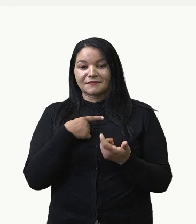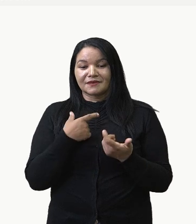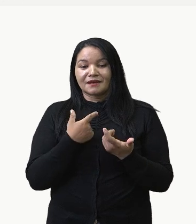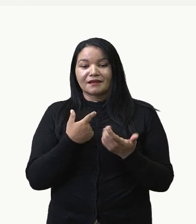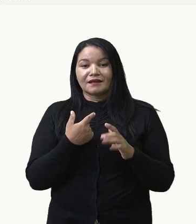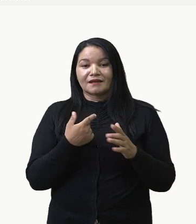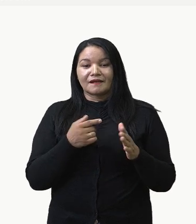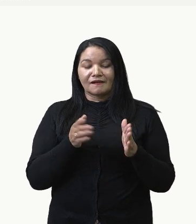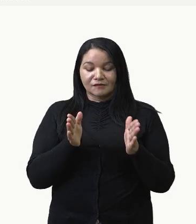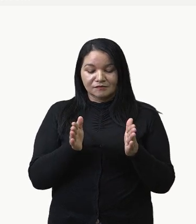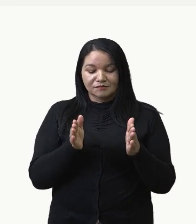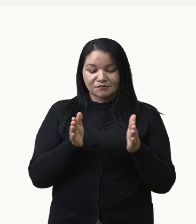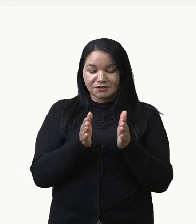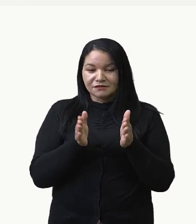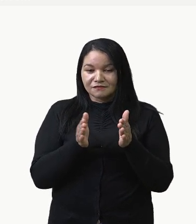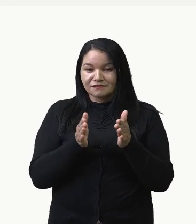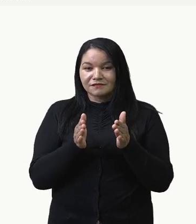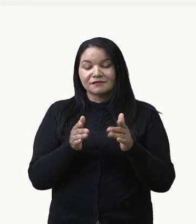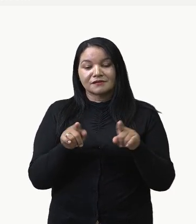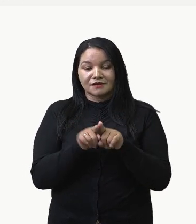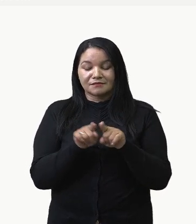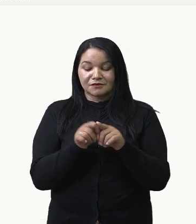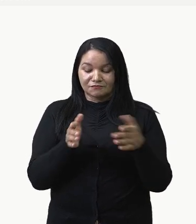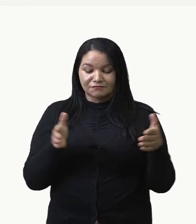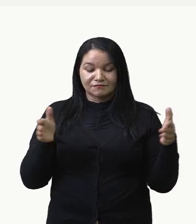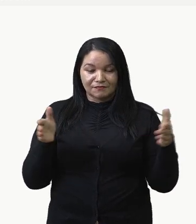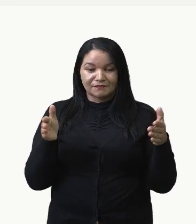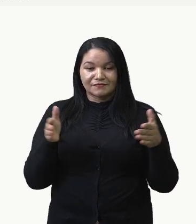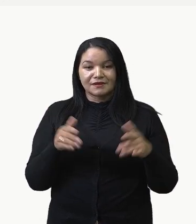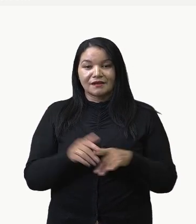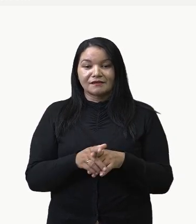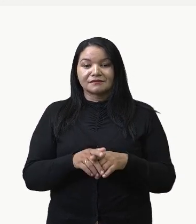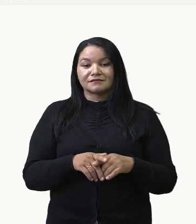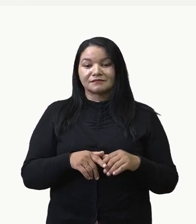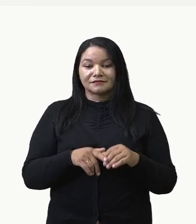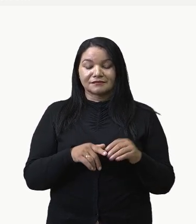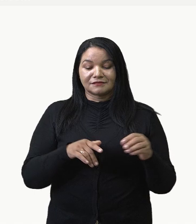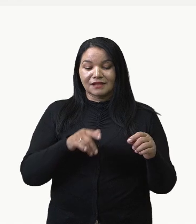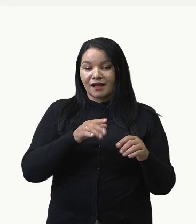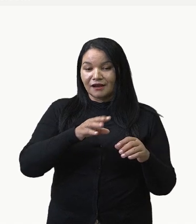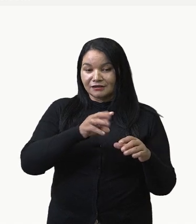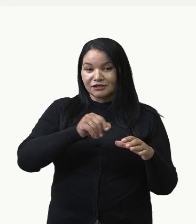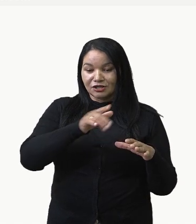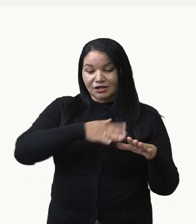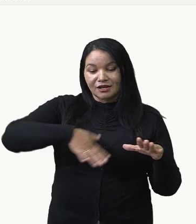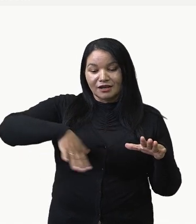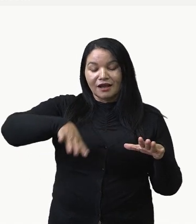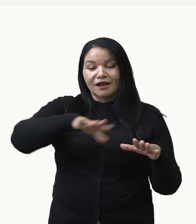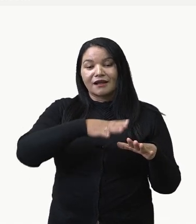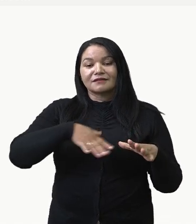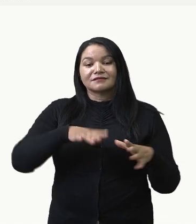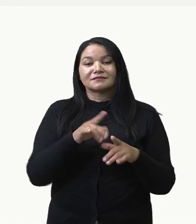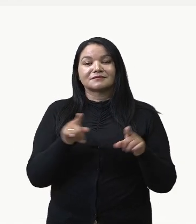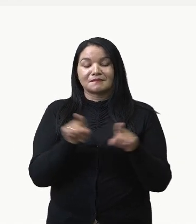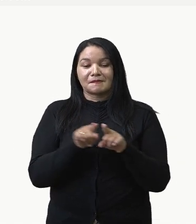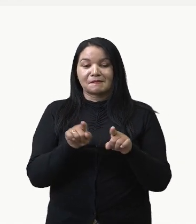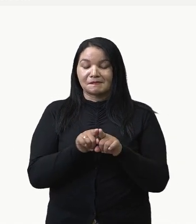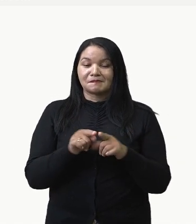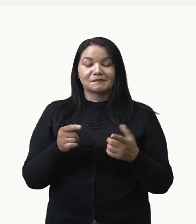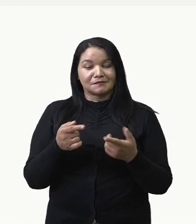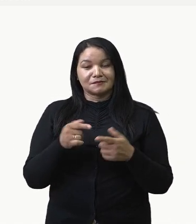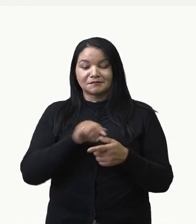famosas tartarugas lá do do da Ilha de Galápagos no Equador por exemplo selvagens mas nós temos